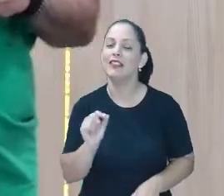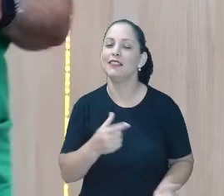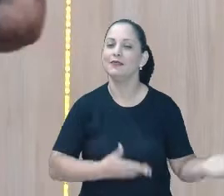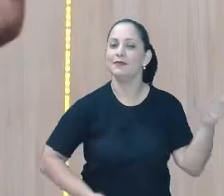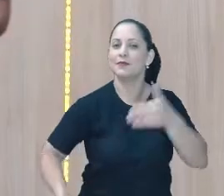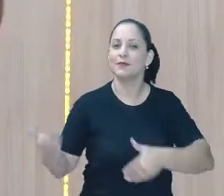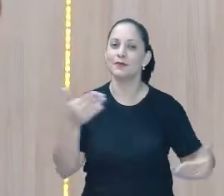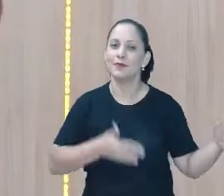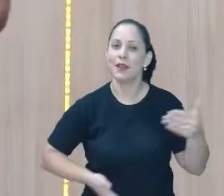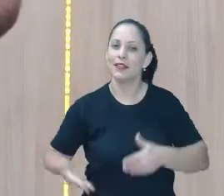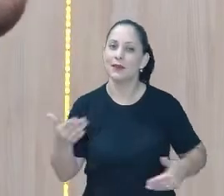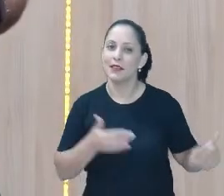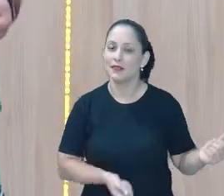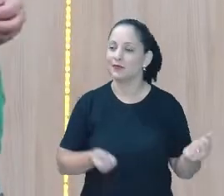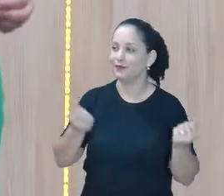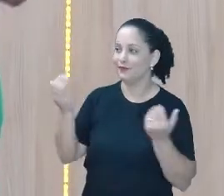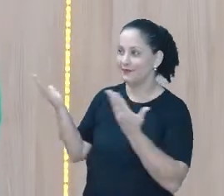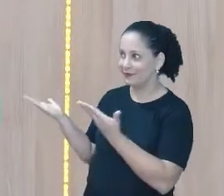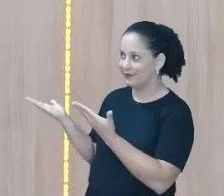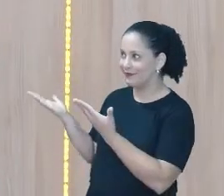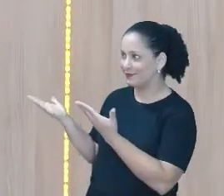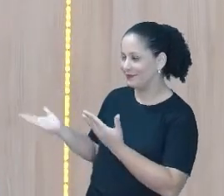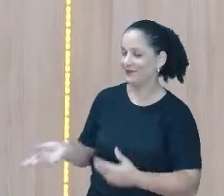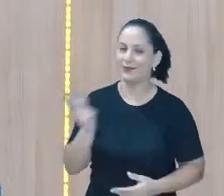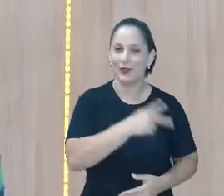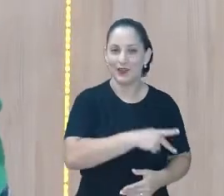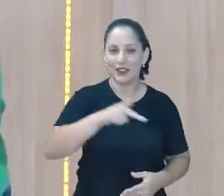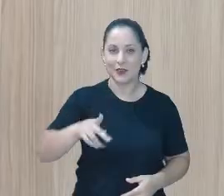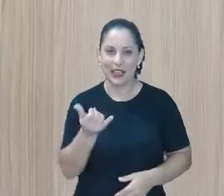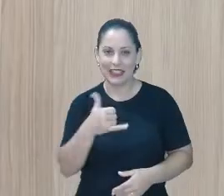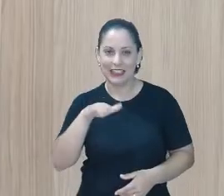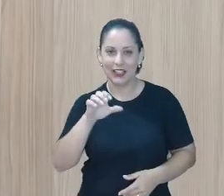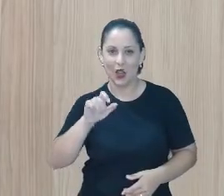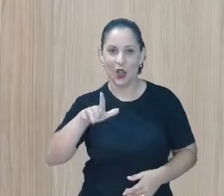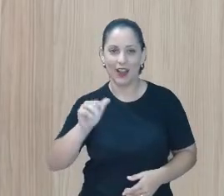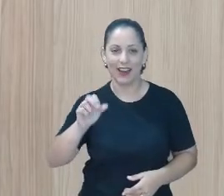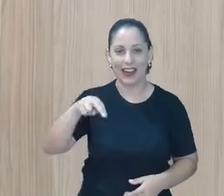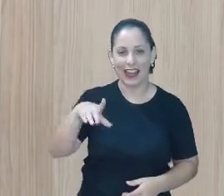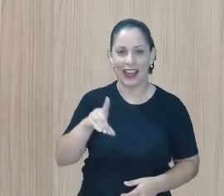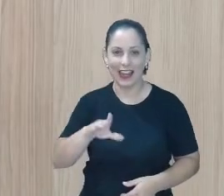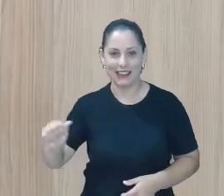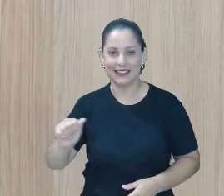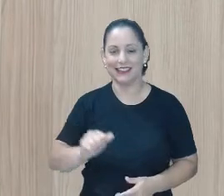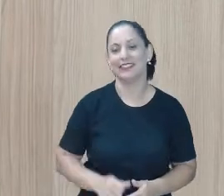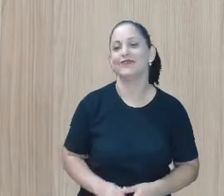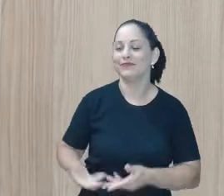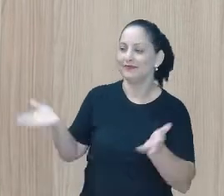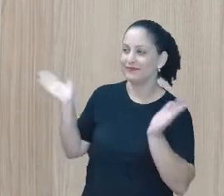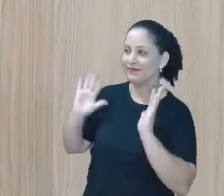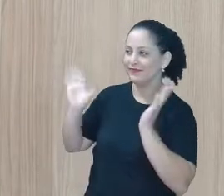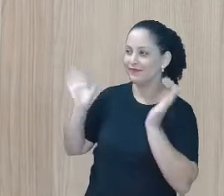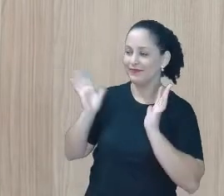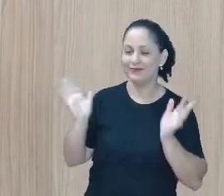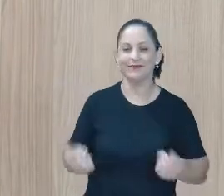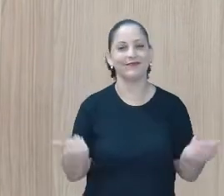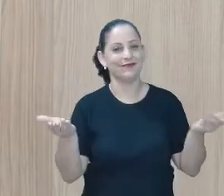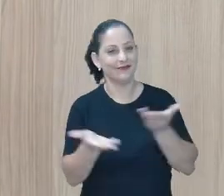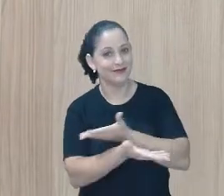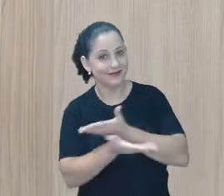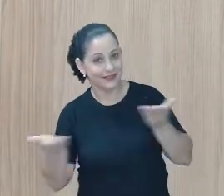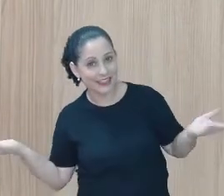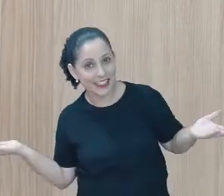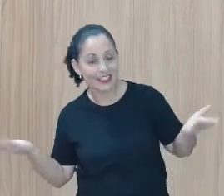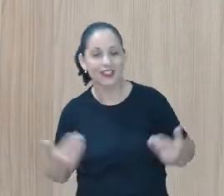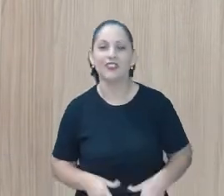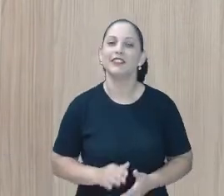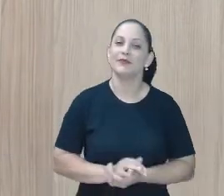nossa querida colega, professora Yolanda, linda, maravilhosa ali, ó. E aí, professora, tudo Oi, bom gente. com você?